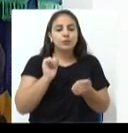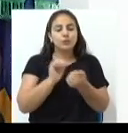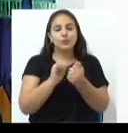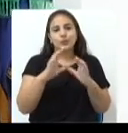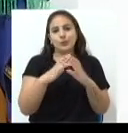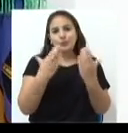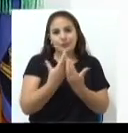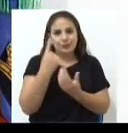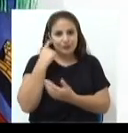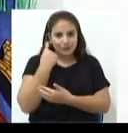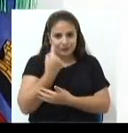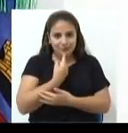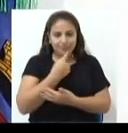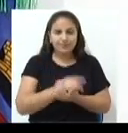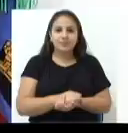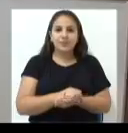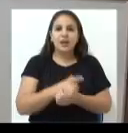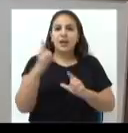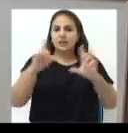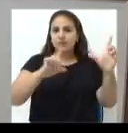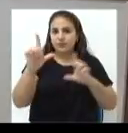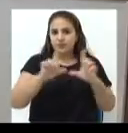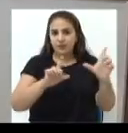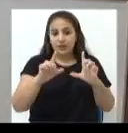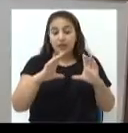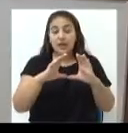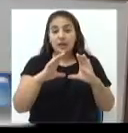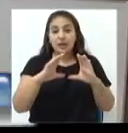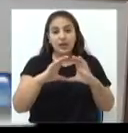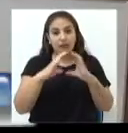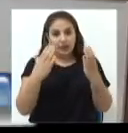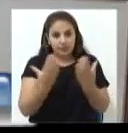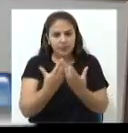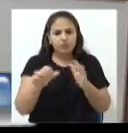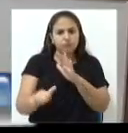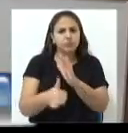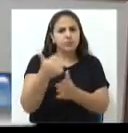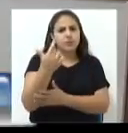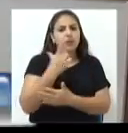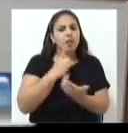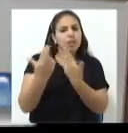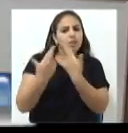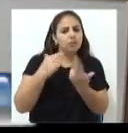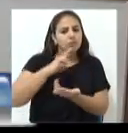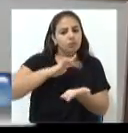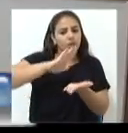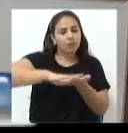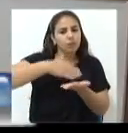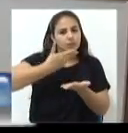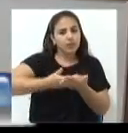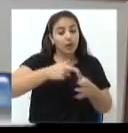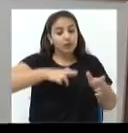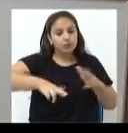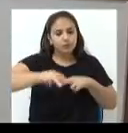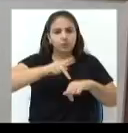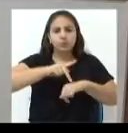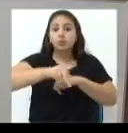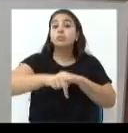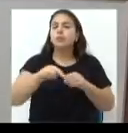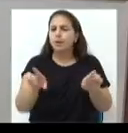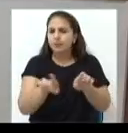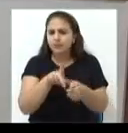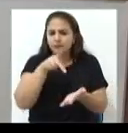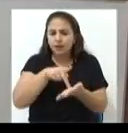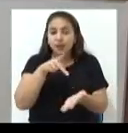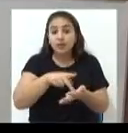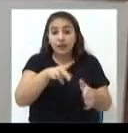junto à comunidade surda. A TV Câmara está sendo pioneira em relação a ter o tradutor e intérprete aqui na região de Passo Fundo, assim,